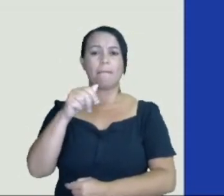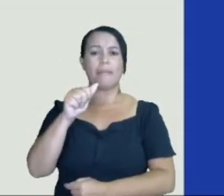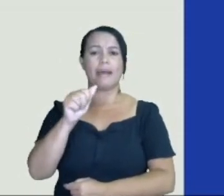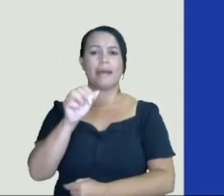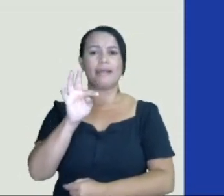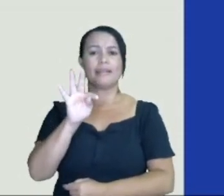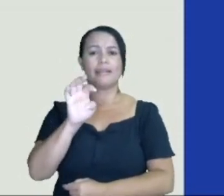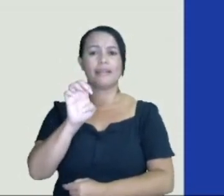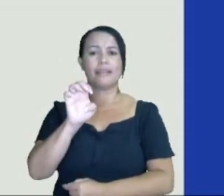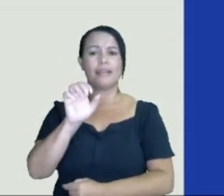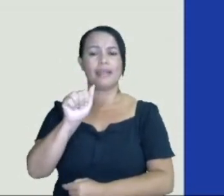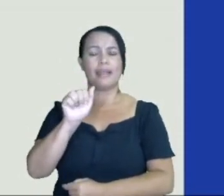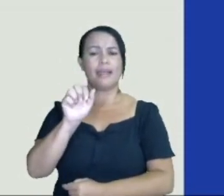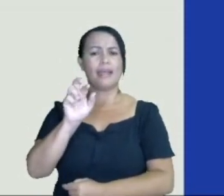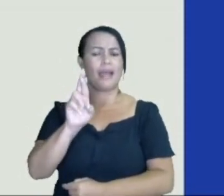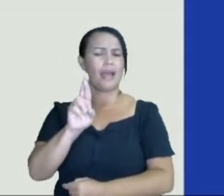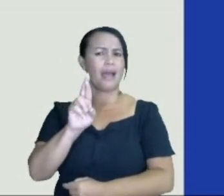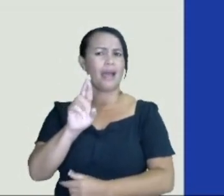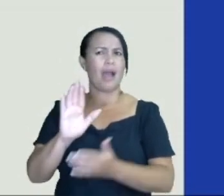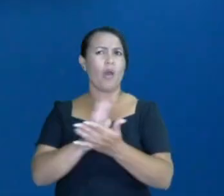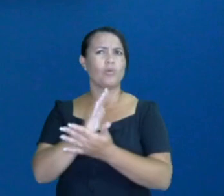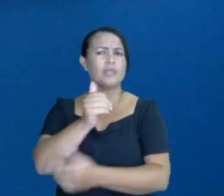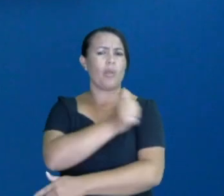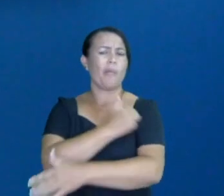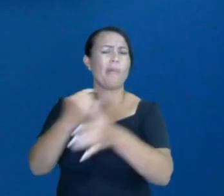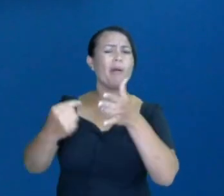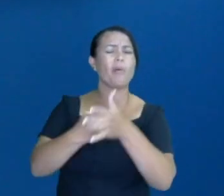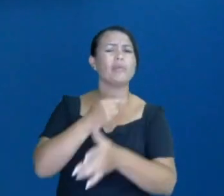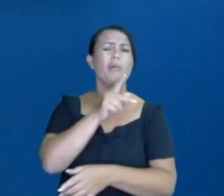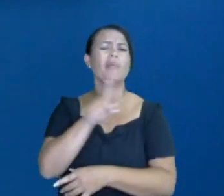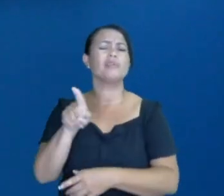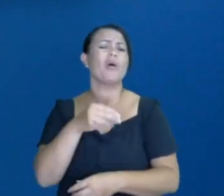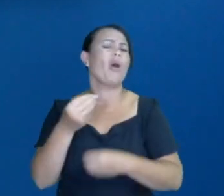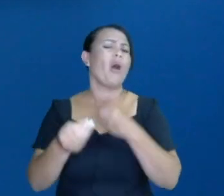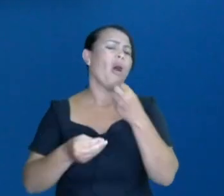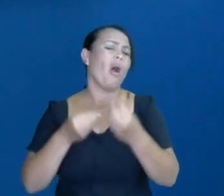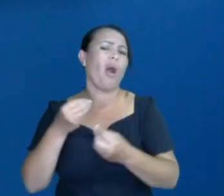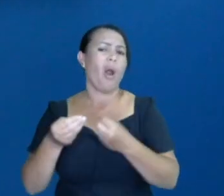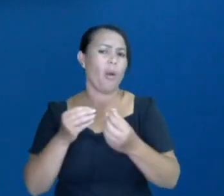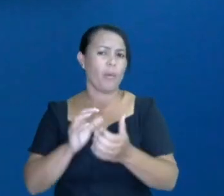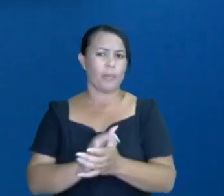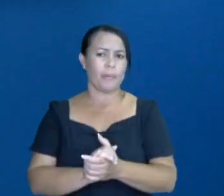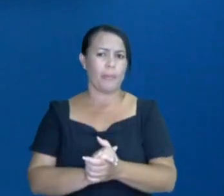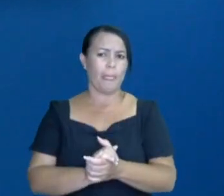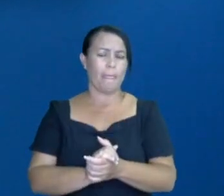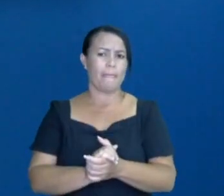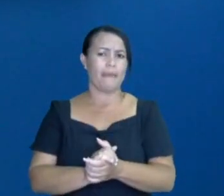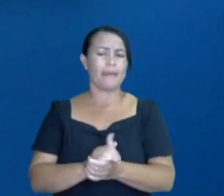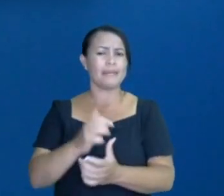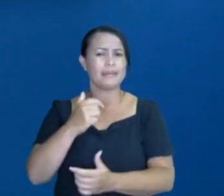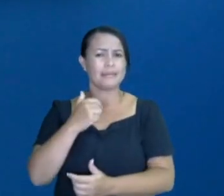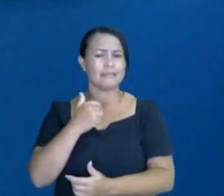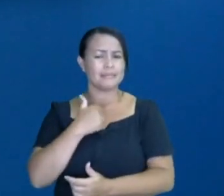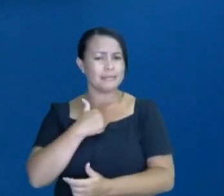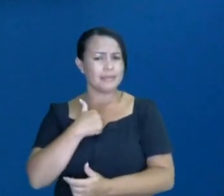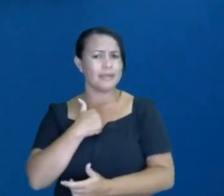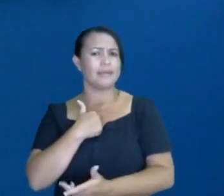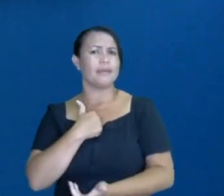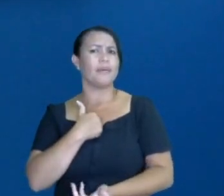sapatear. Muitos alunos me perguntam, professor, qual é a melhor forma de eu